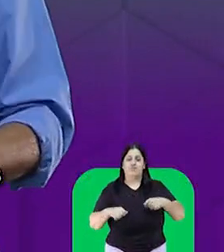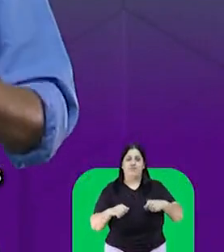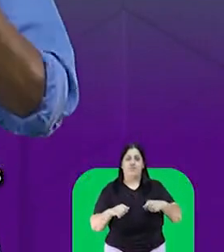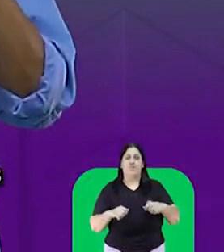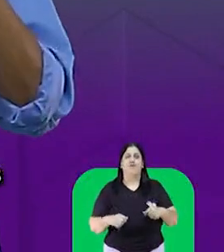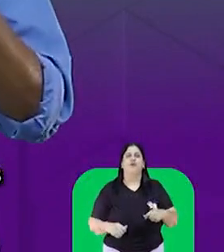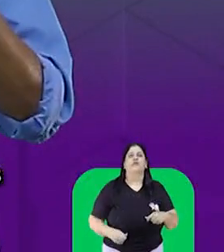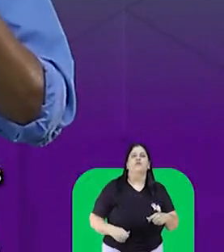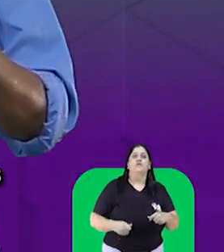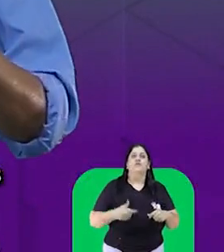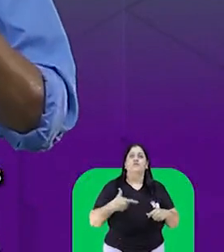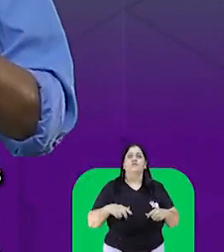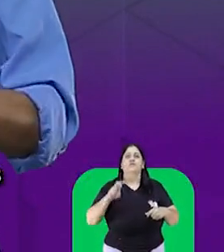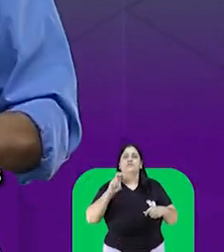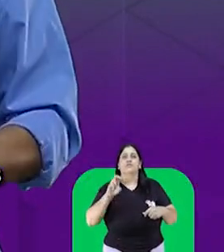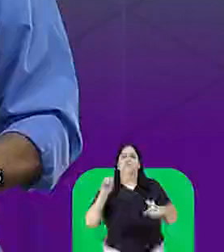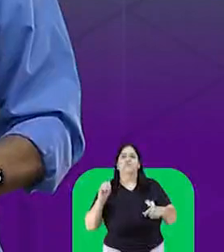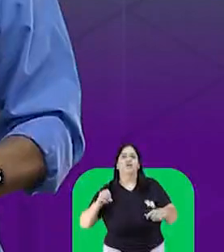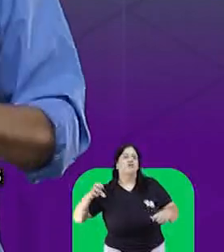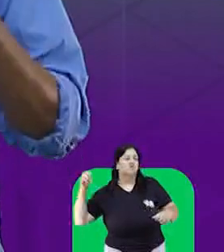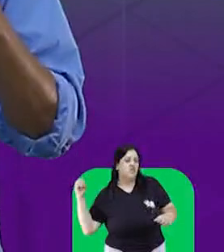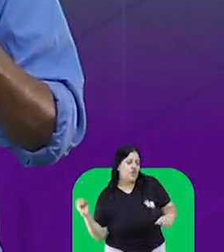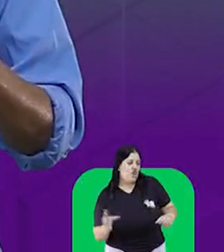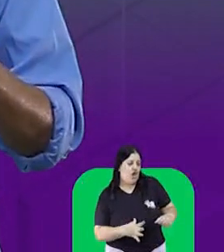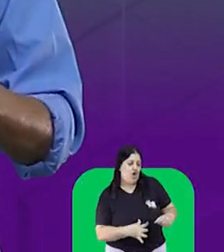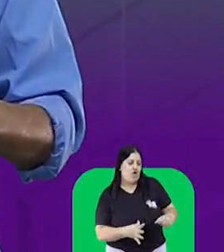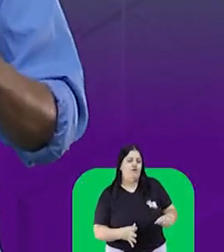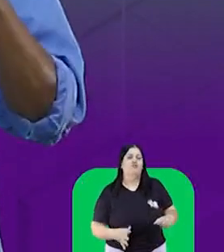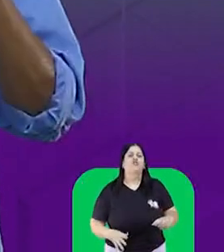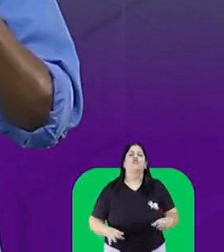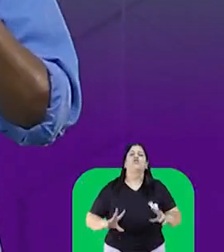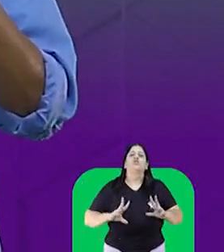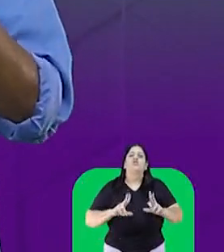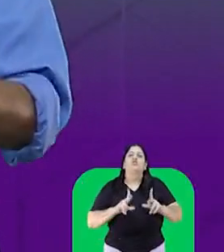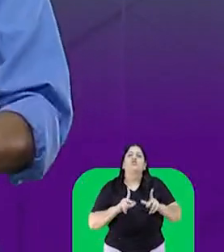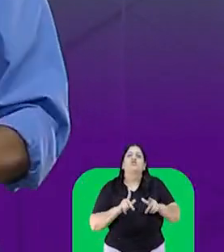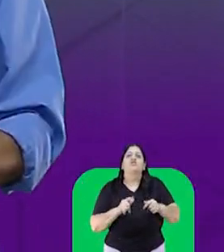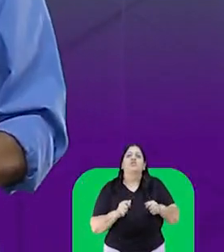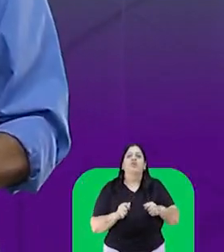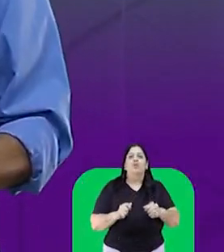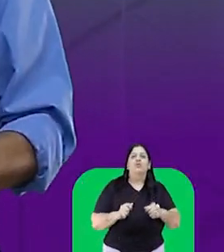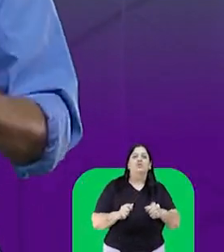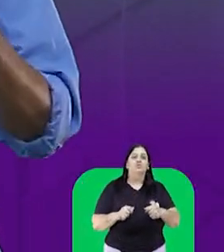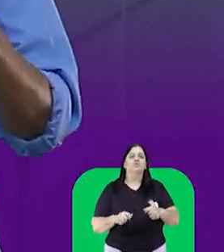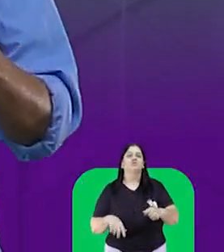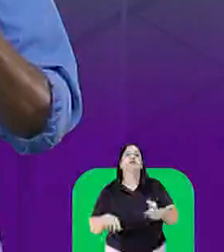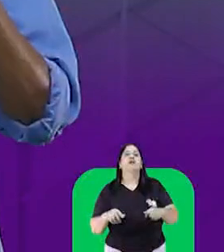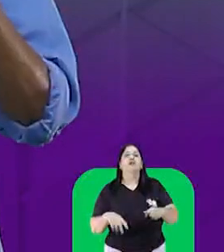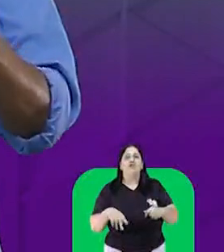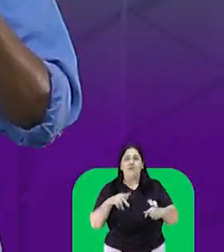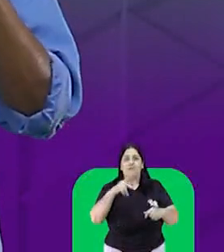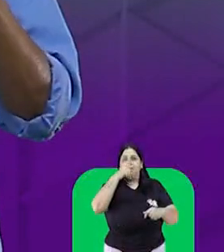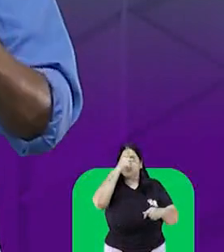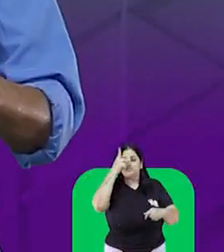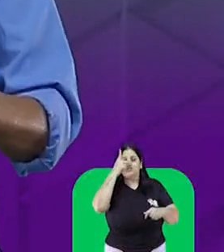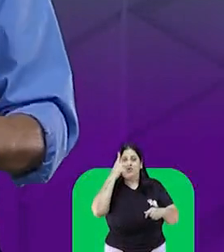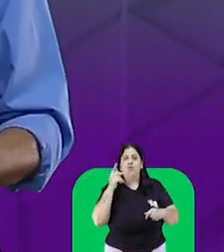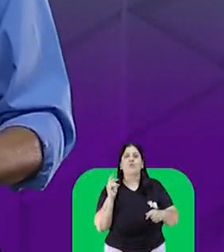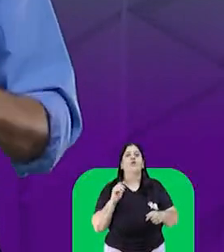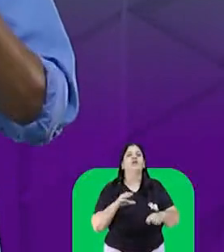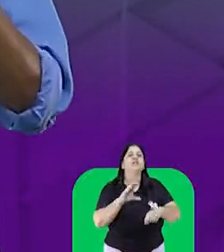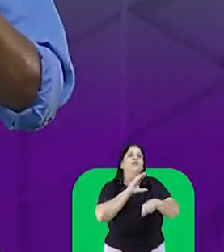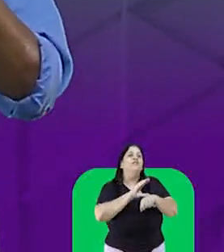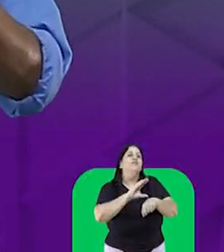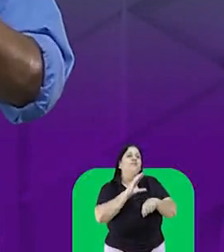carreira com 256 caros assim todas as funções de chefias foram ocupada por servidores de